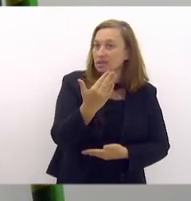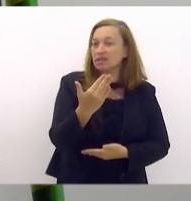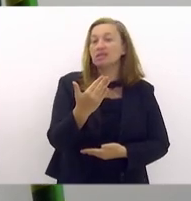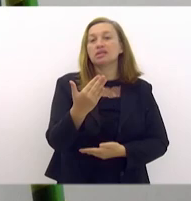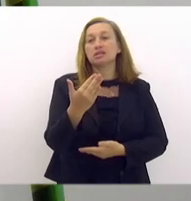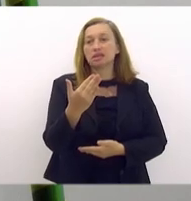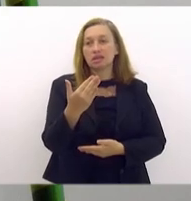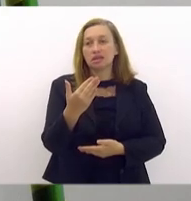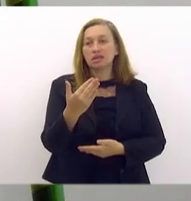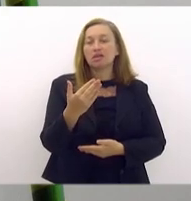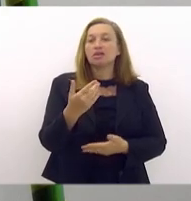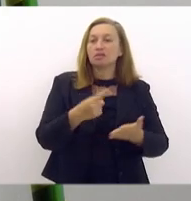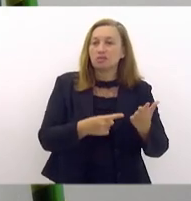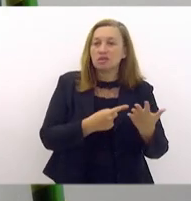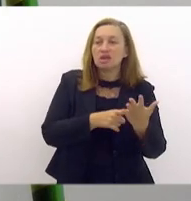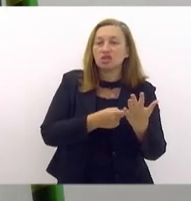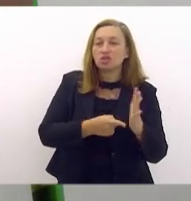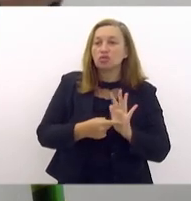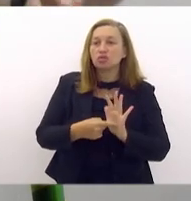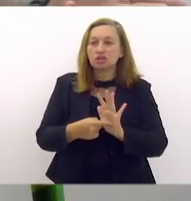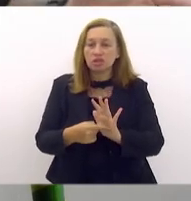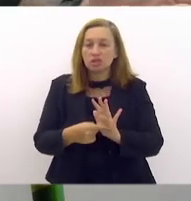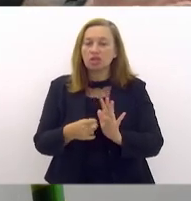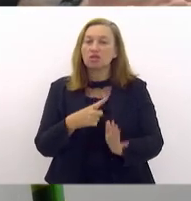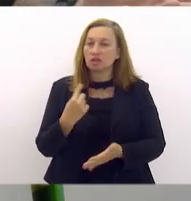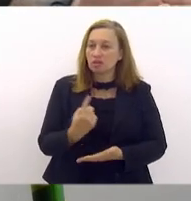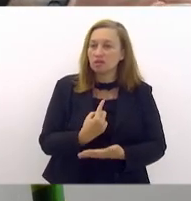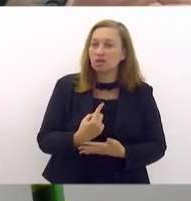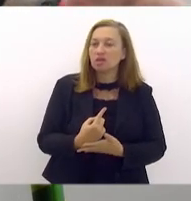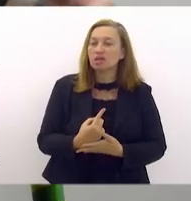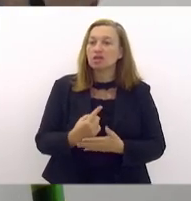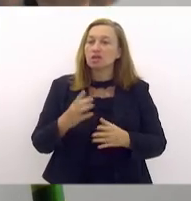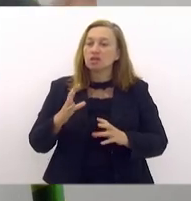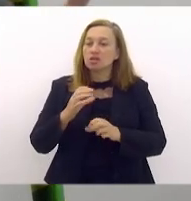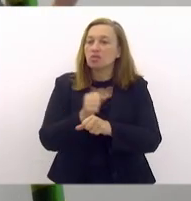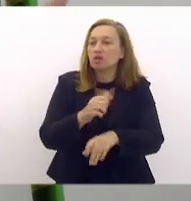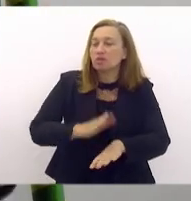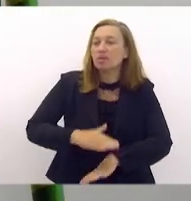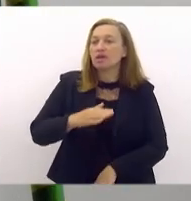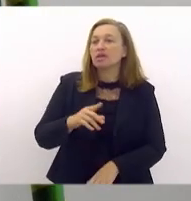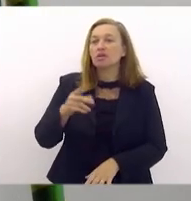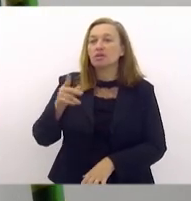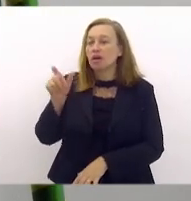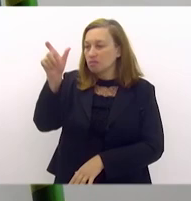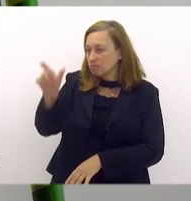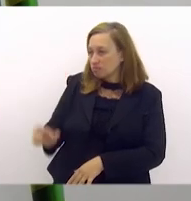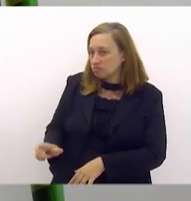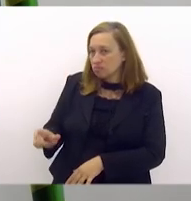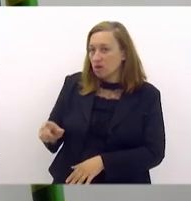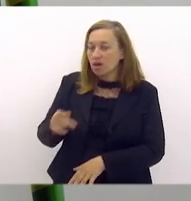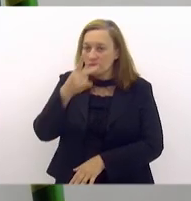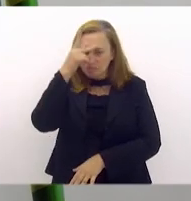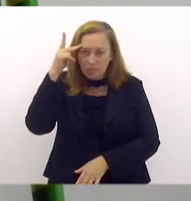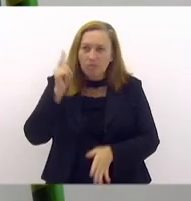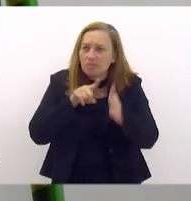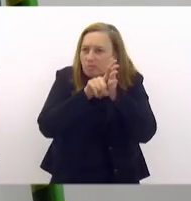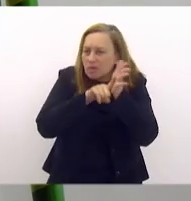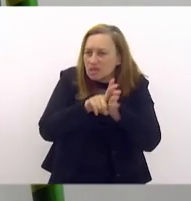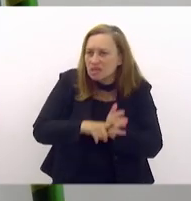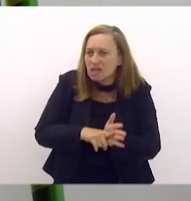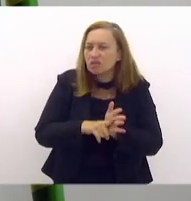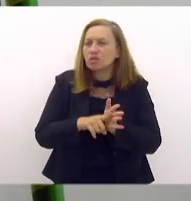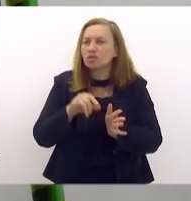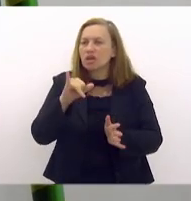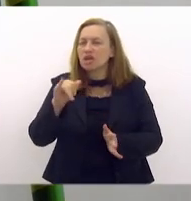olhos aqui da CPI, somando cada vez mais, junto com a pesquisadora do ISP, né? E ver o que que essa CPI pode somar para a